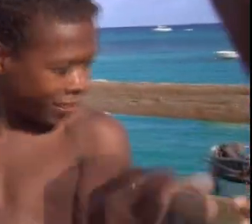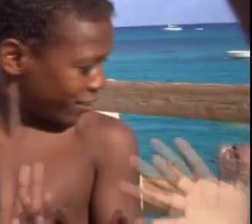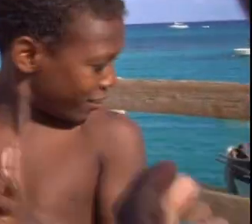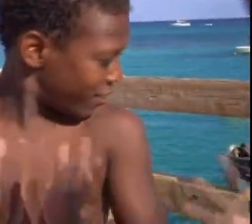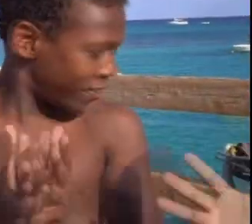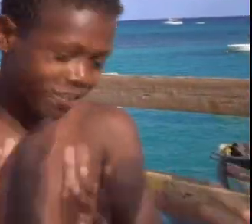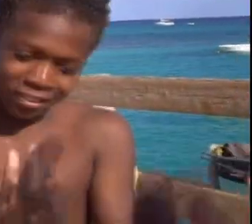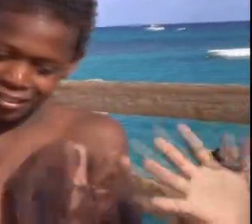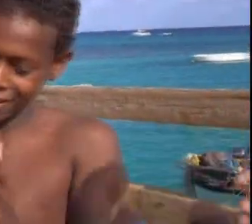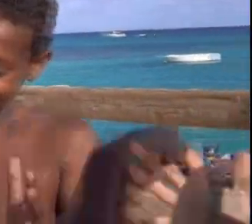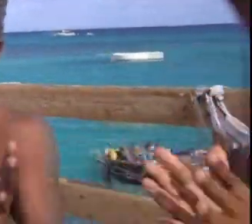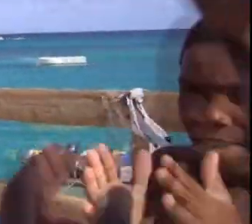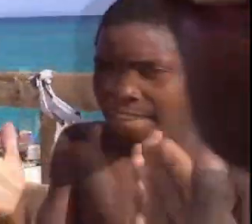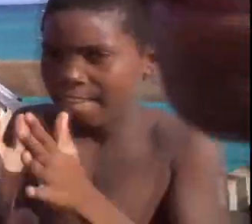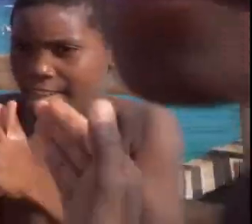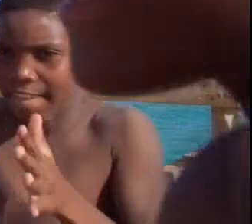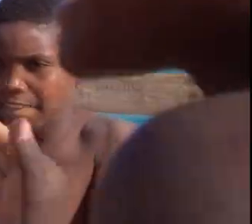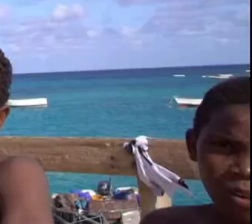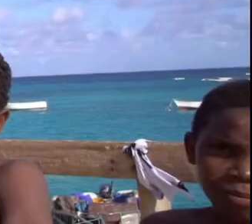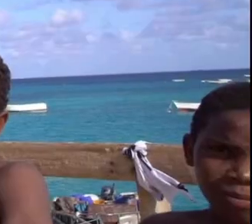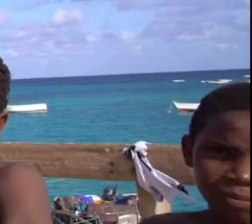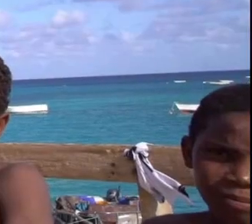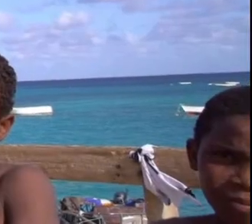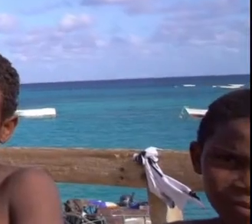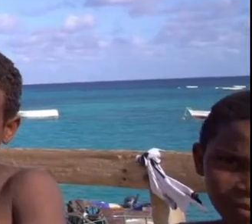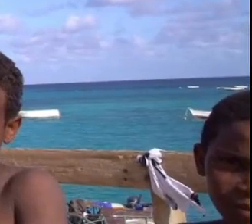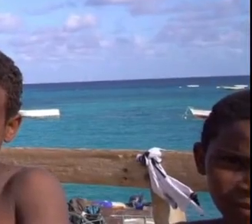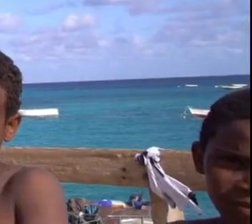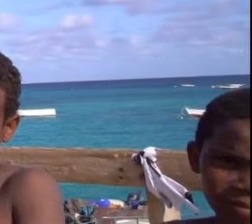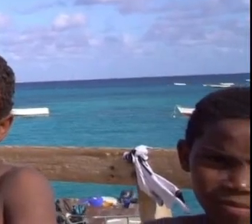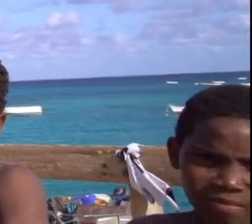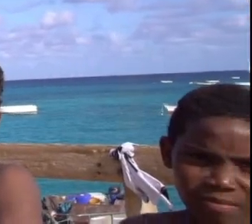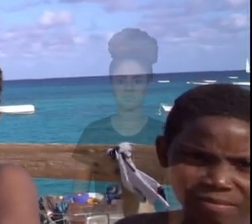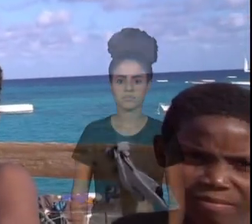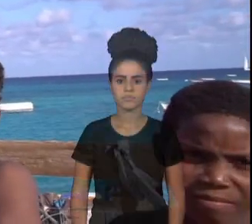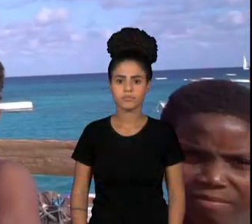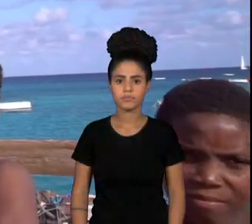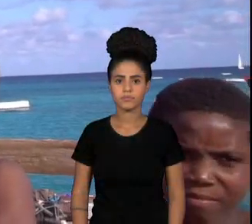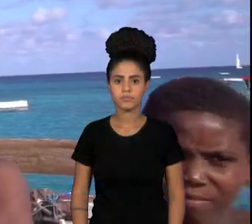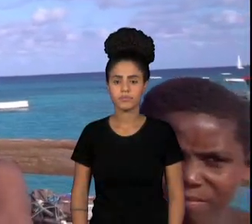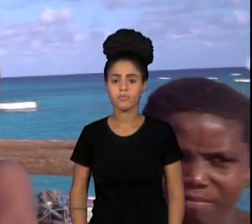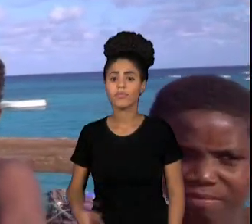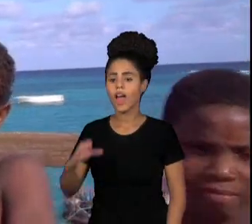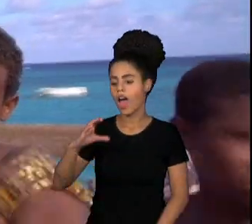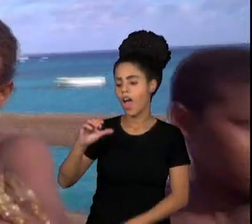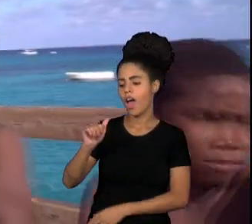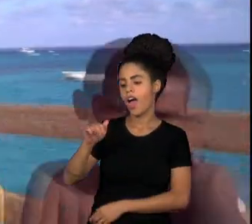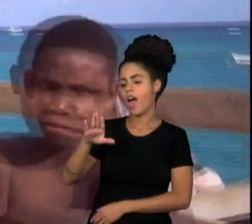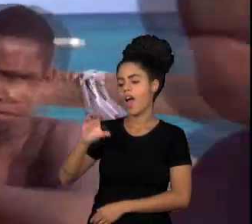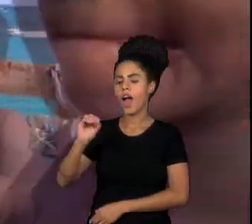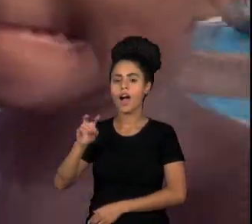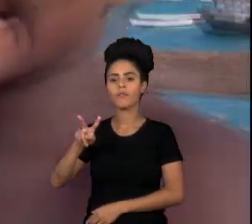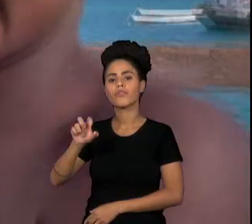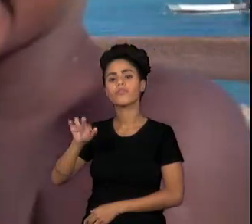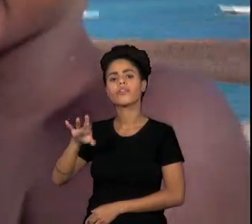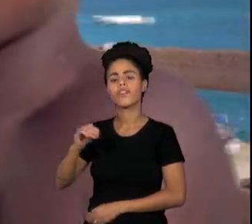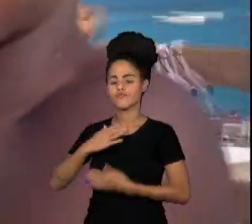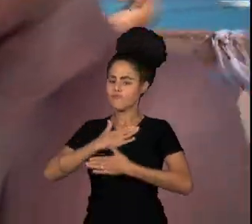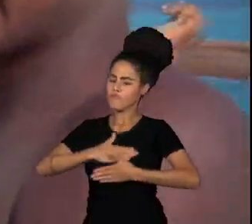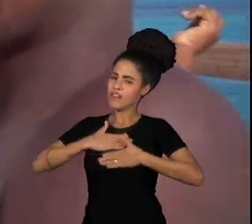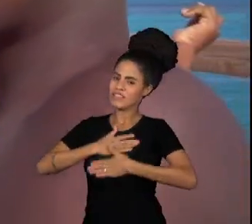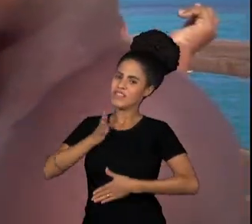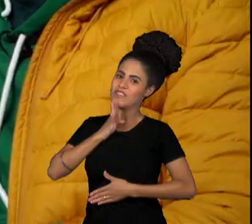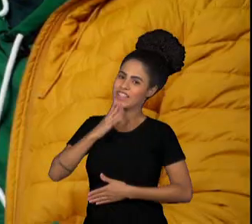bravo fica quieto, o cachorro manso late. Grupo novo, mistura de Brasil, Cabo Verde. Eu e meus parceiros